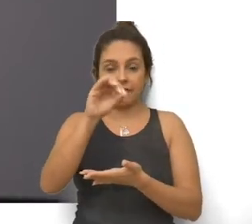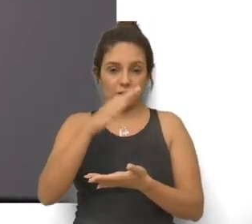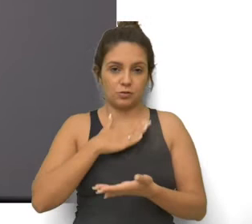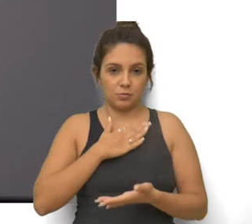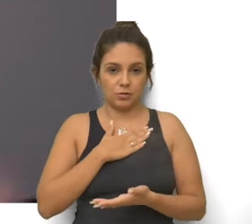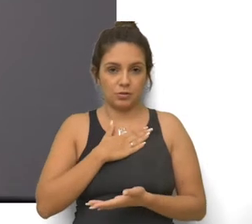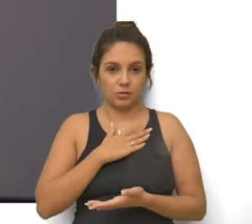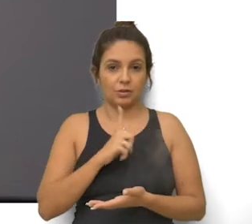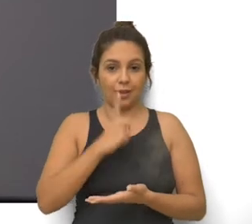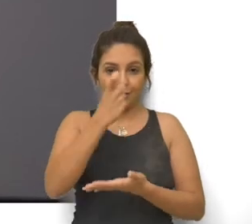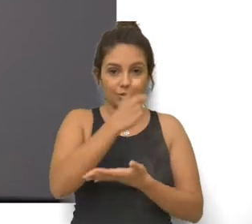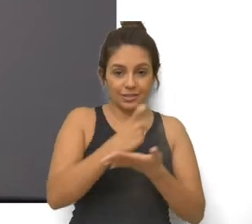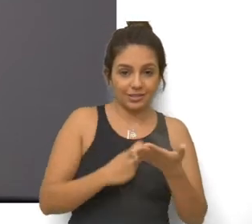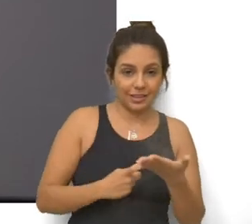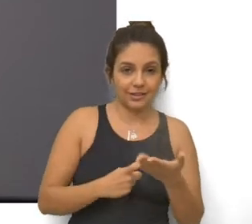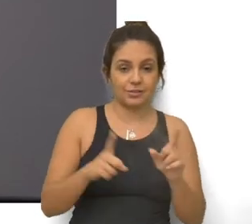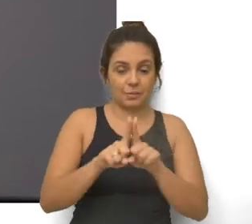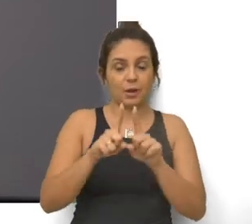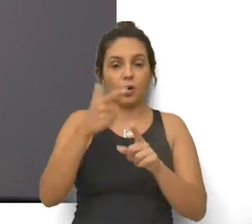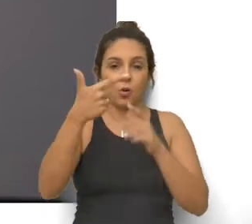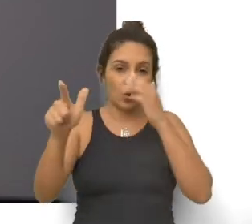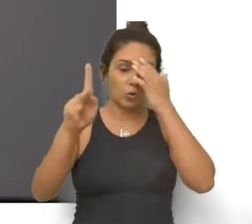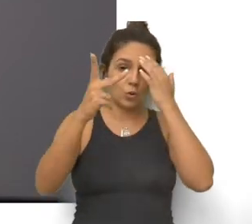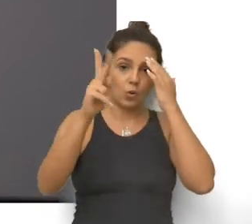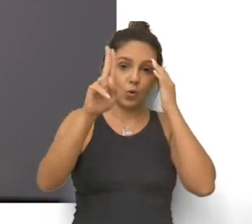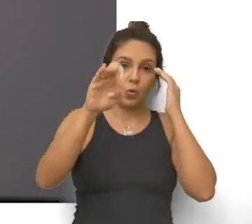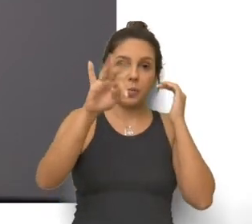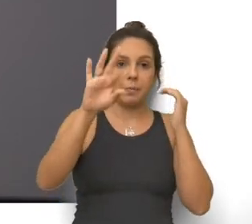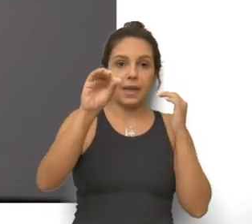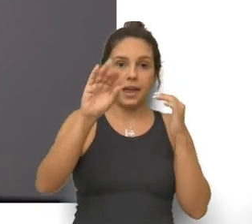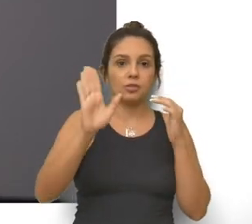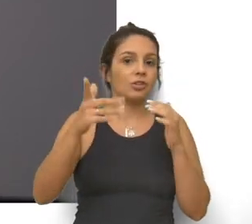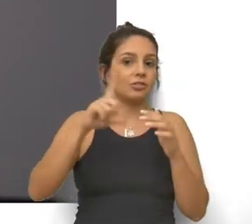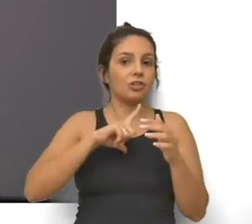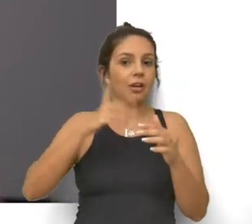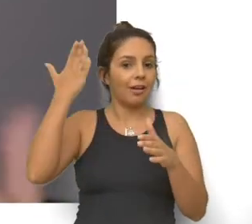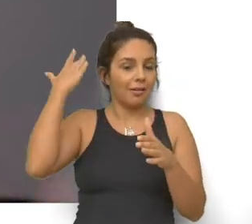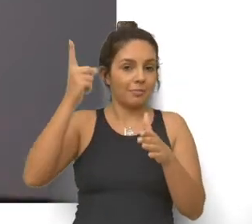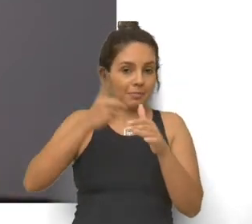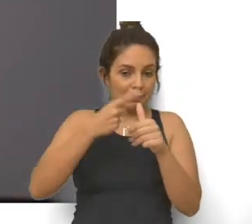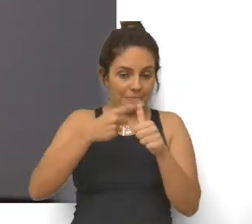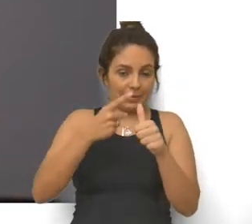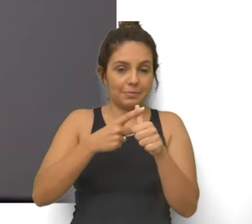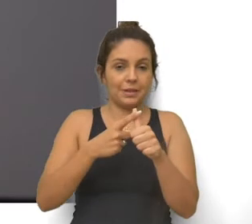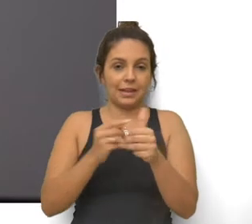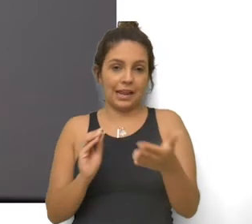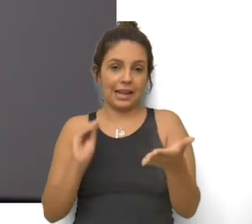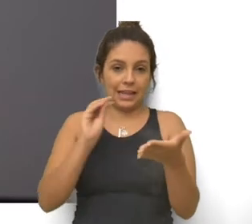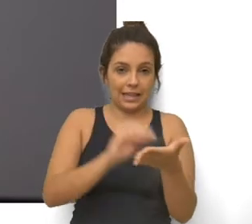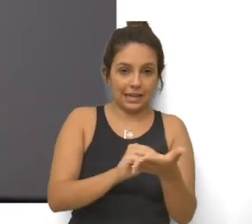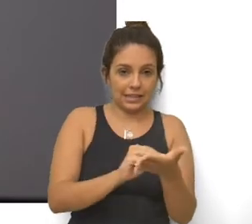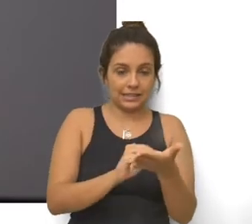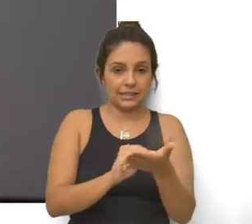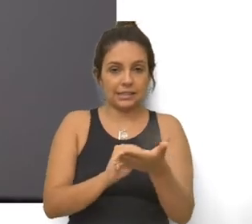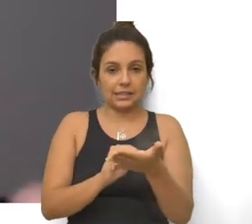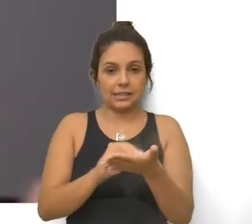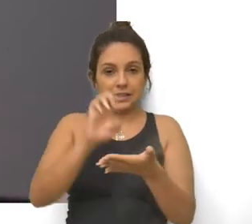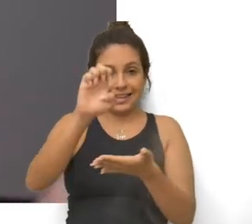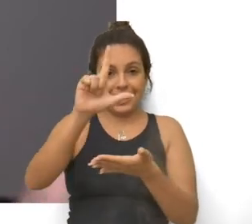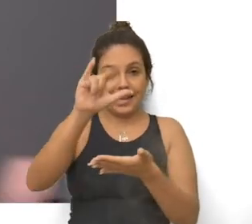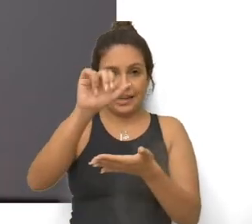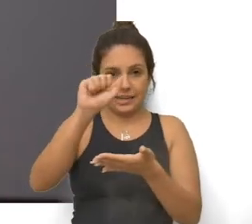tem um texto do Humberto Werneck, que já tinha na primeira edição, que também acrescenta essa figura, que é a Elizabeth Bishop, que